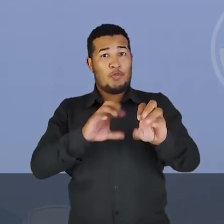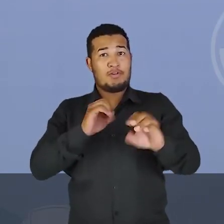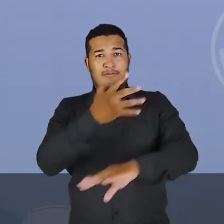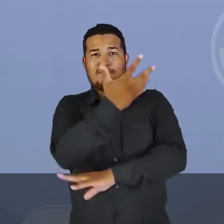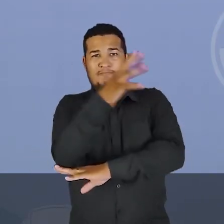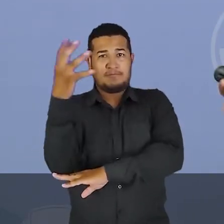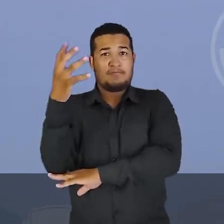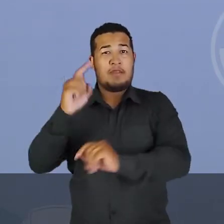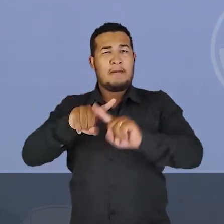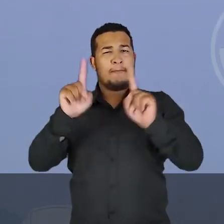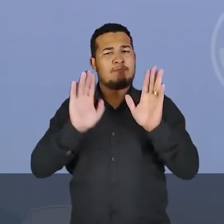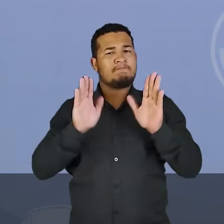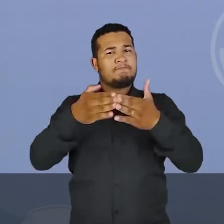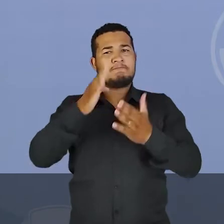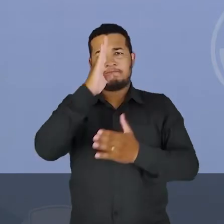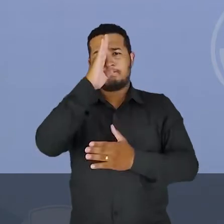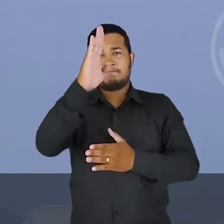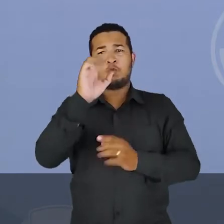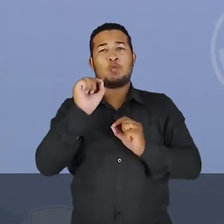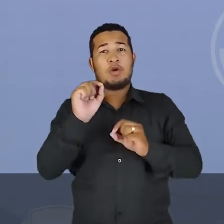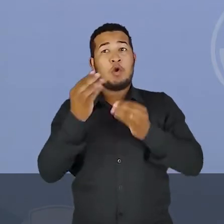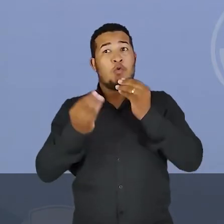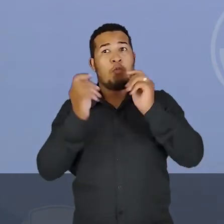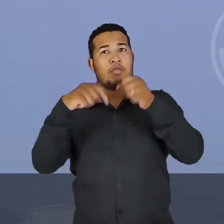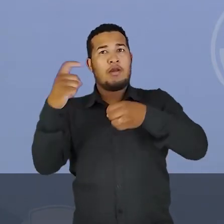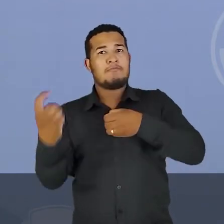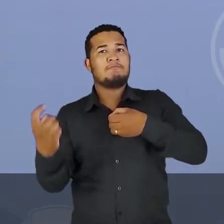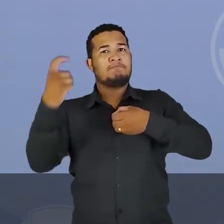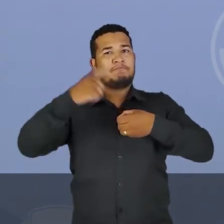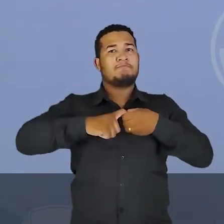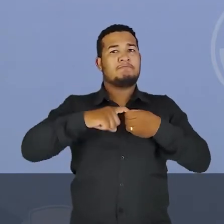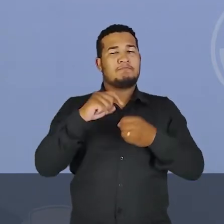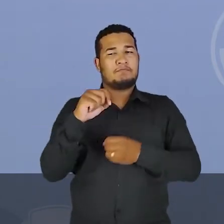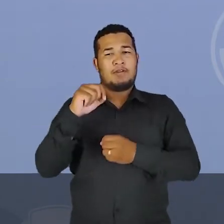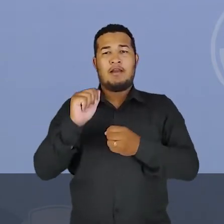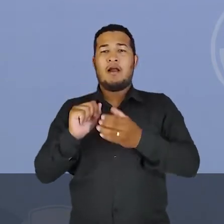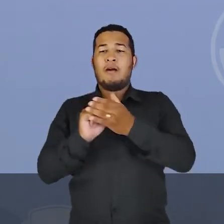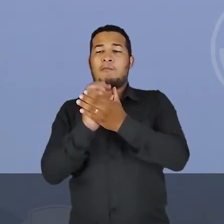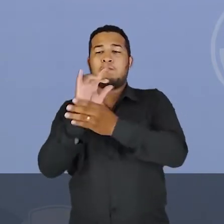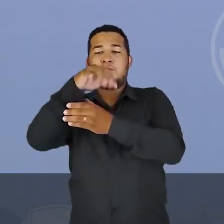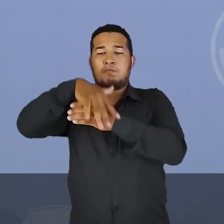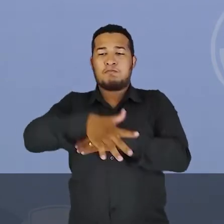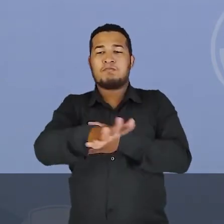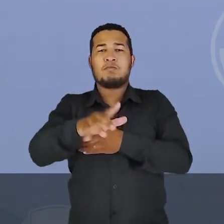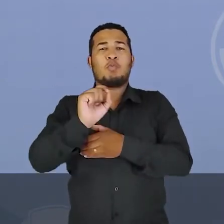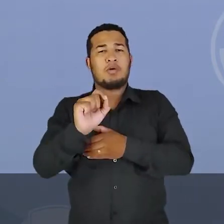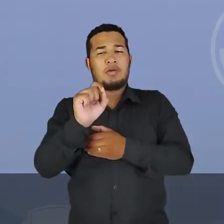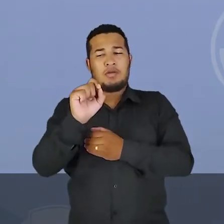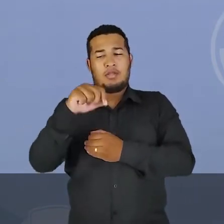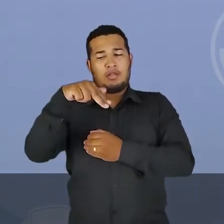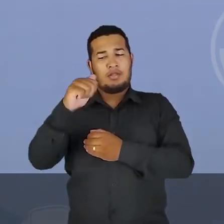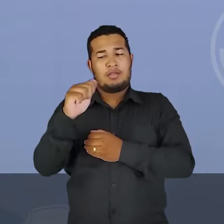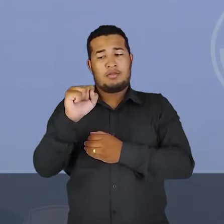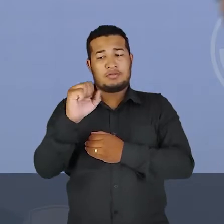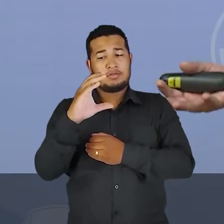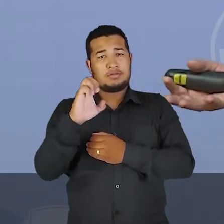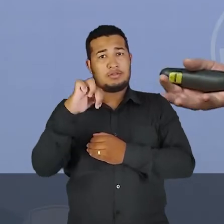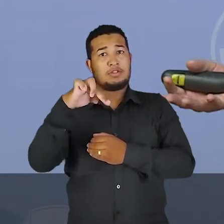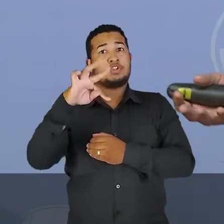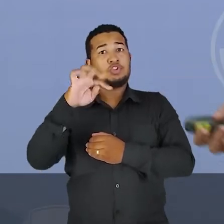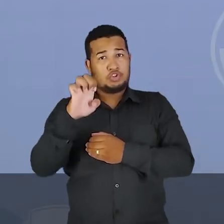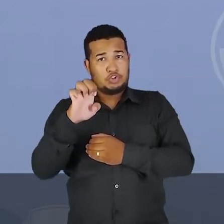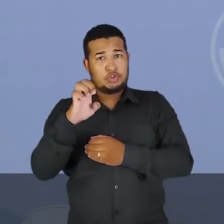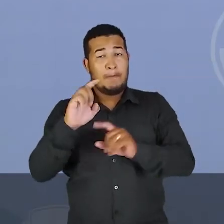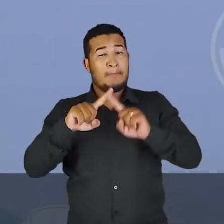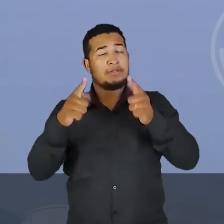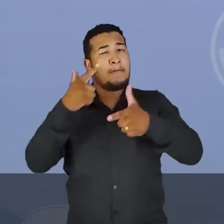mais principalmente aí sobre a recuperação de nascentes, e nós não podemos falar um pouquinho sobre o principal problema relacionado à